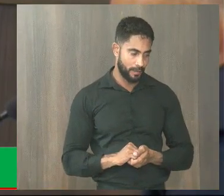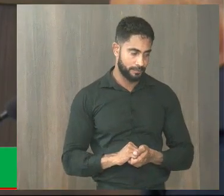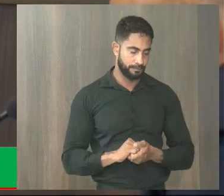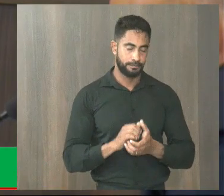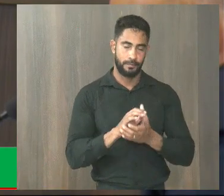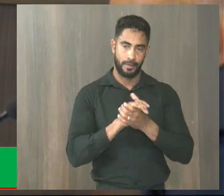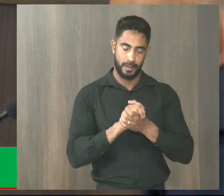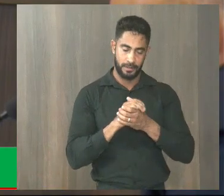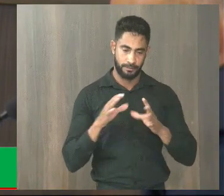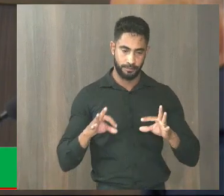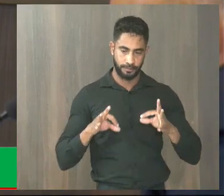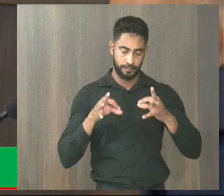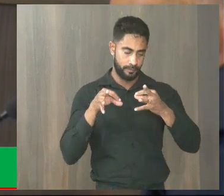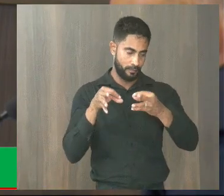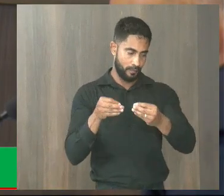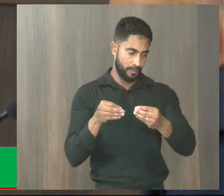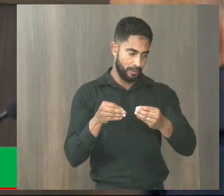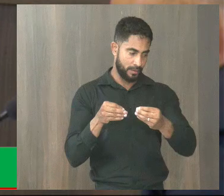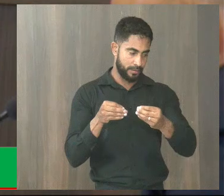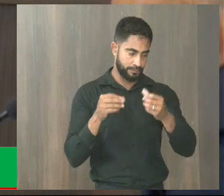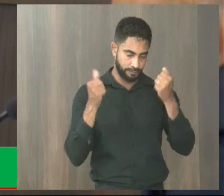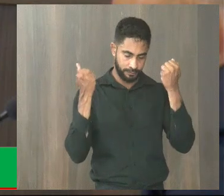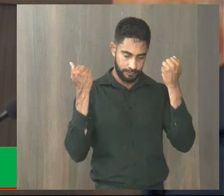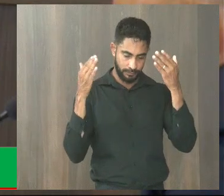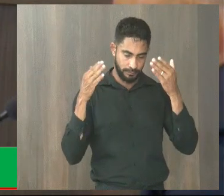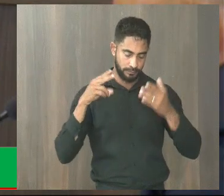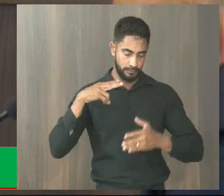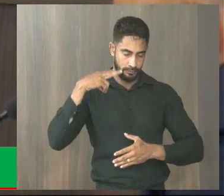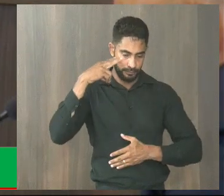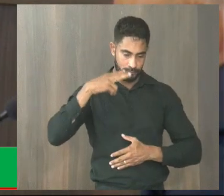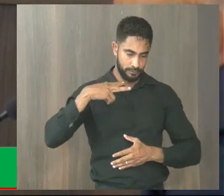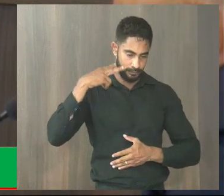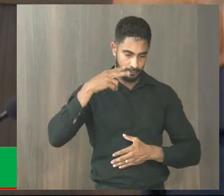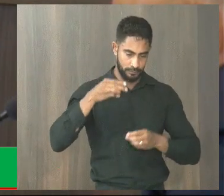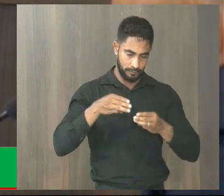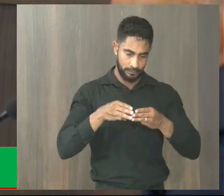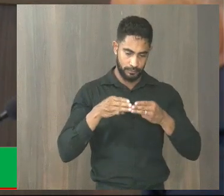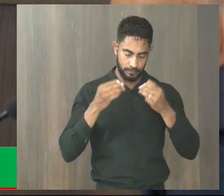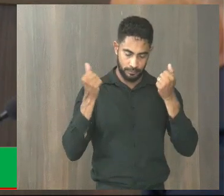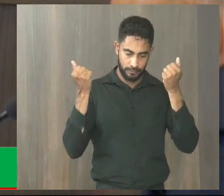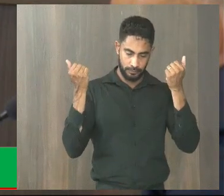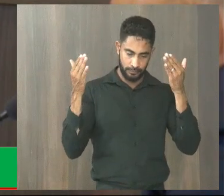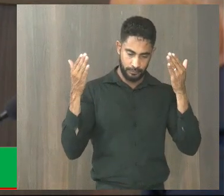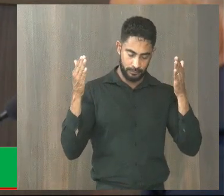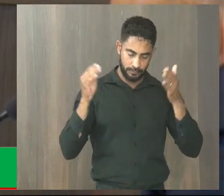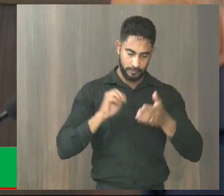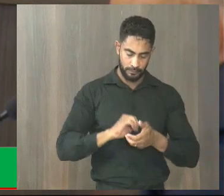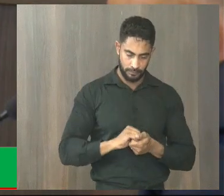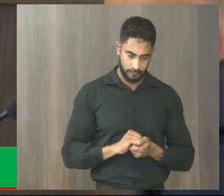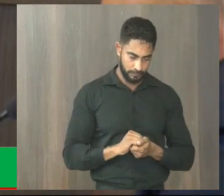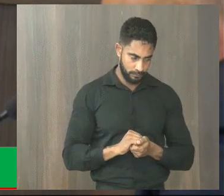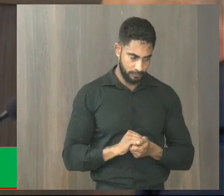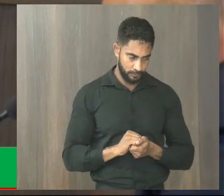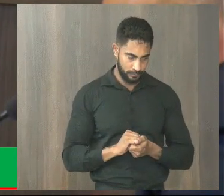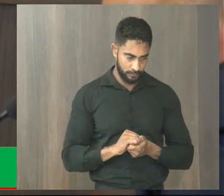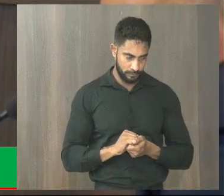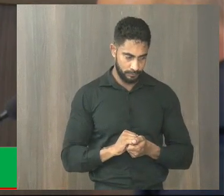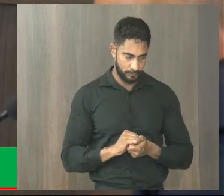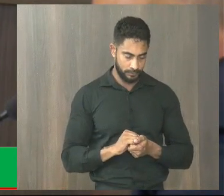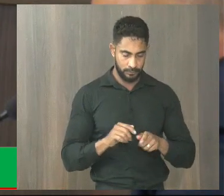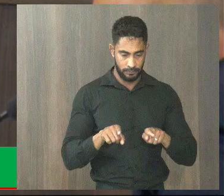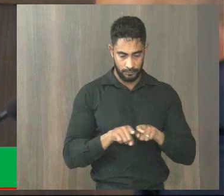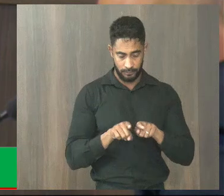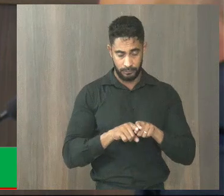Parabéns aí a todos os homenageados pelos vereadores aí com as moções de aplausos. Eu fiz